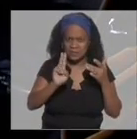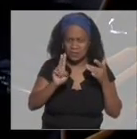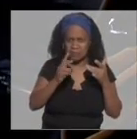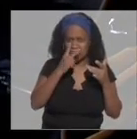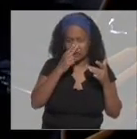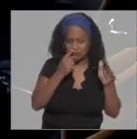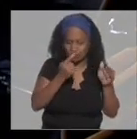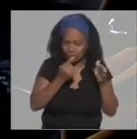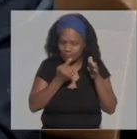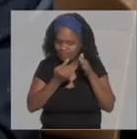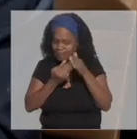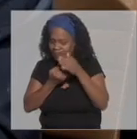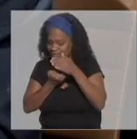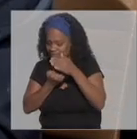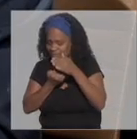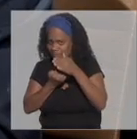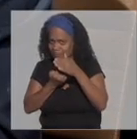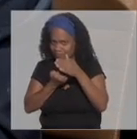papéis